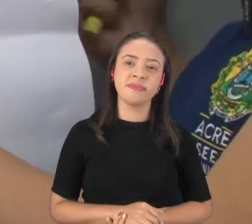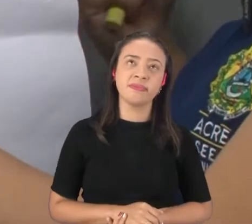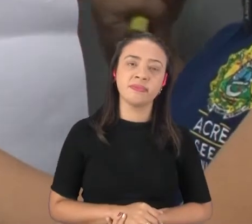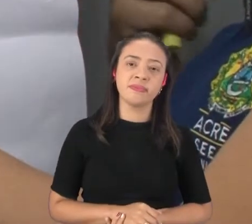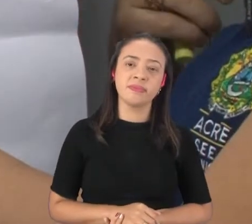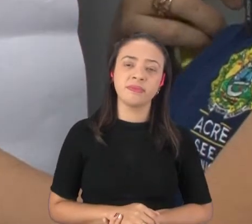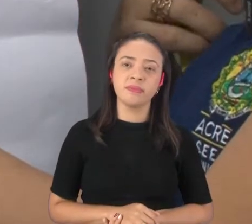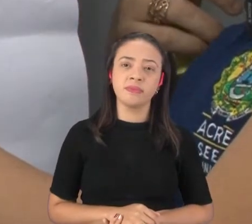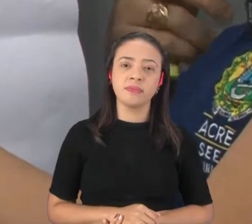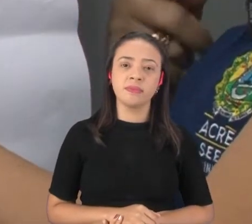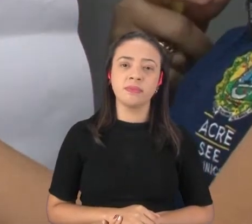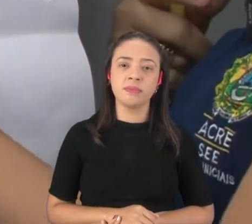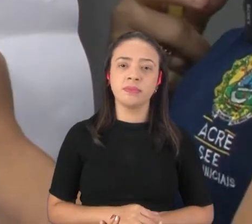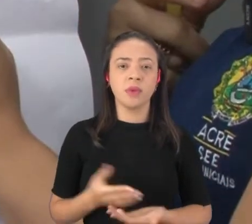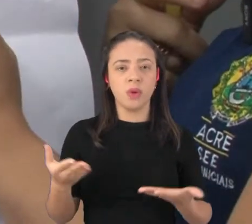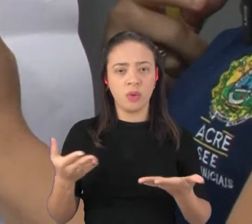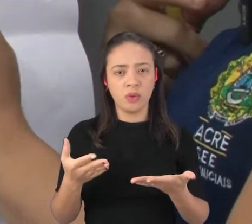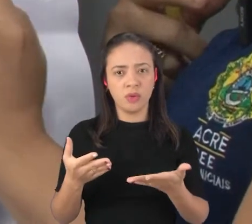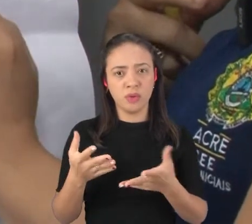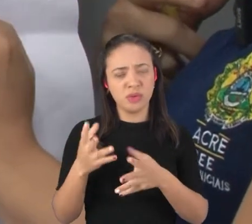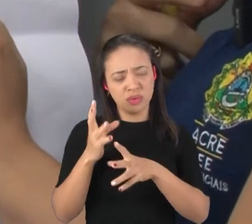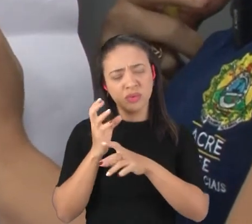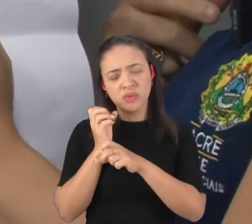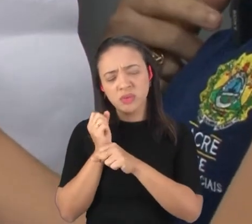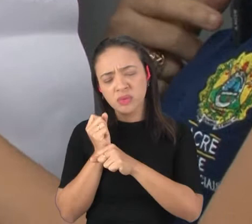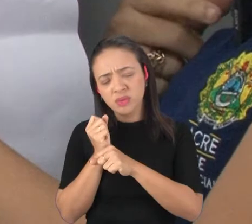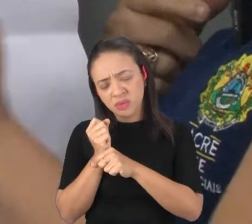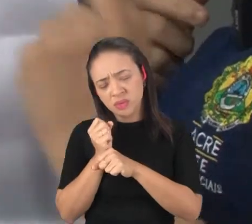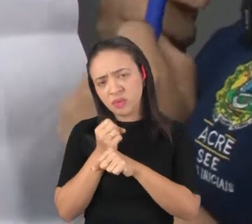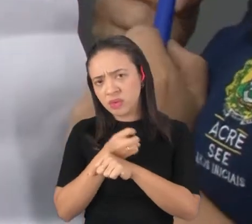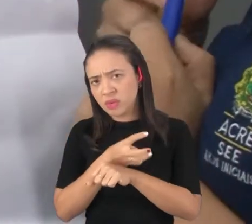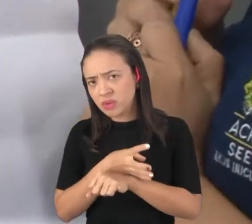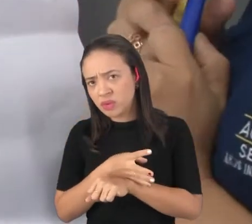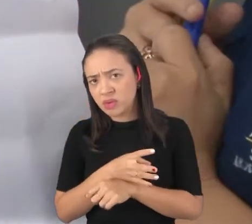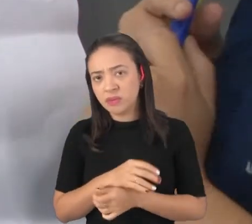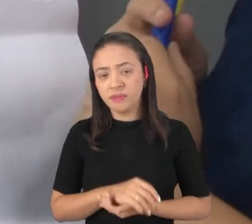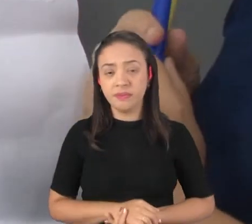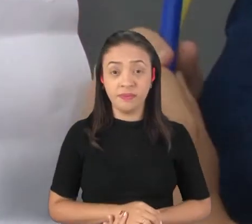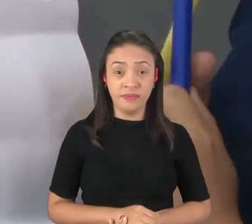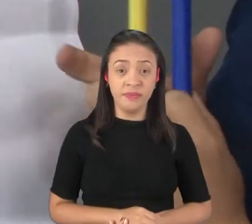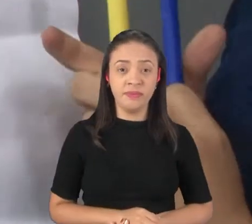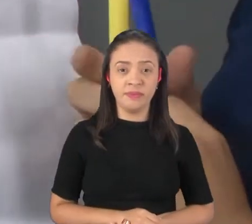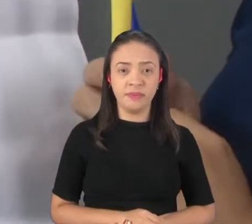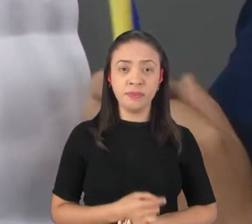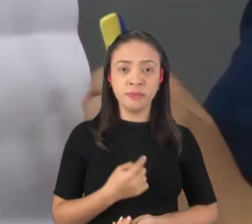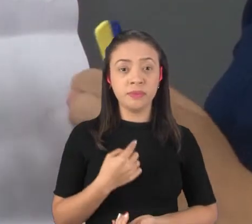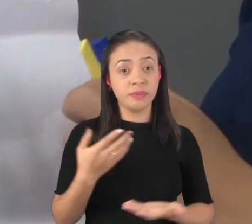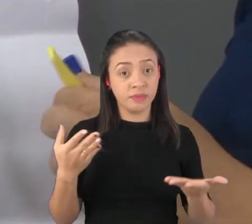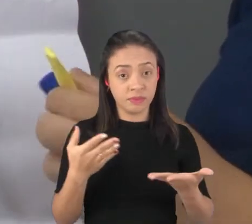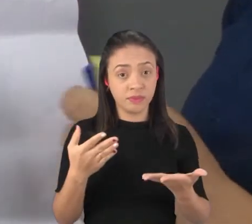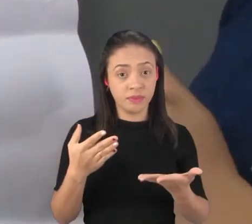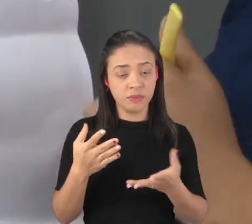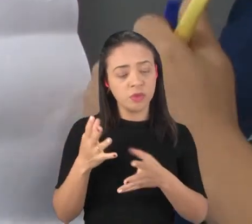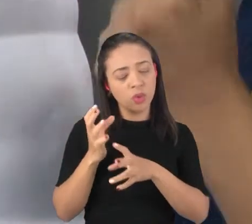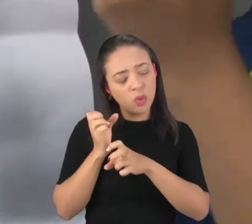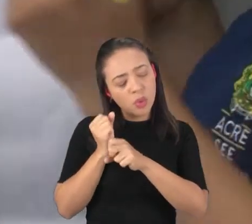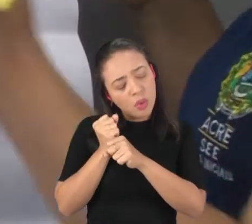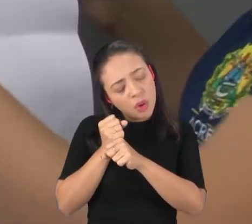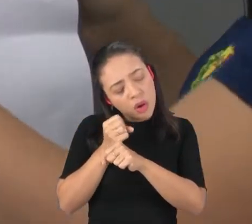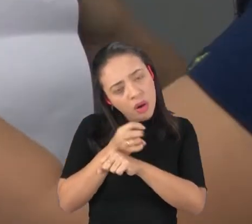Hoje vou dormir cedo. Seria mais adequado uma pergunta ou uma afirmação. Hoje vou dormir